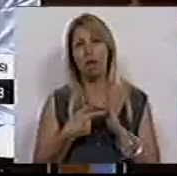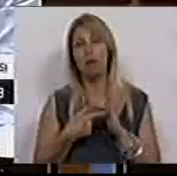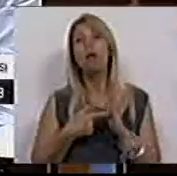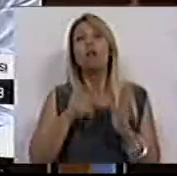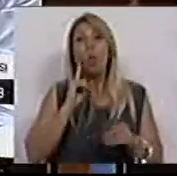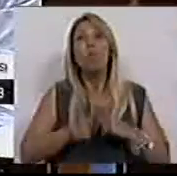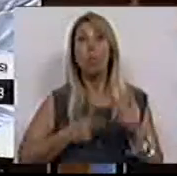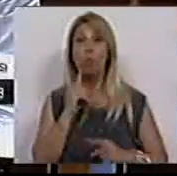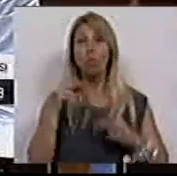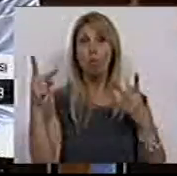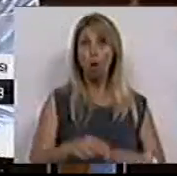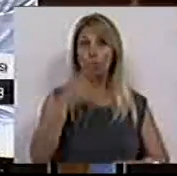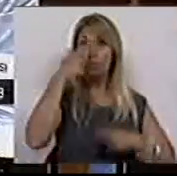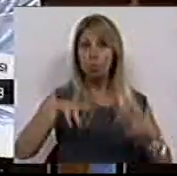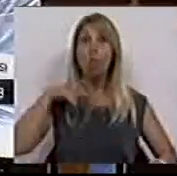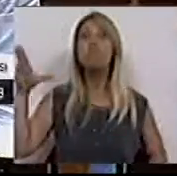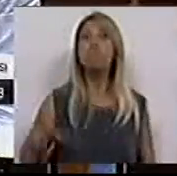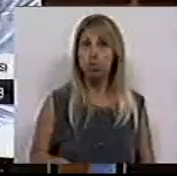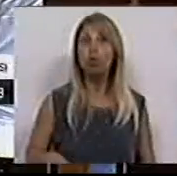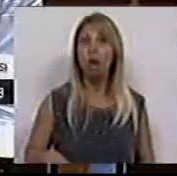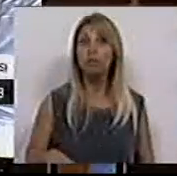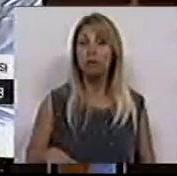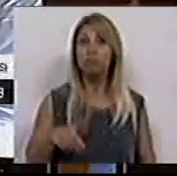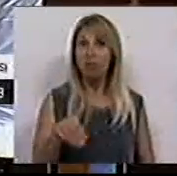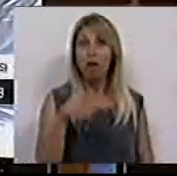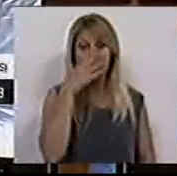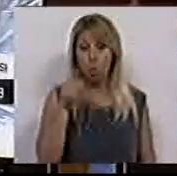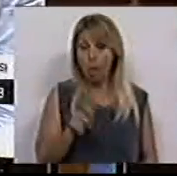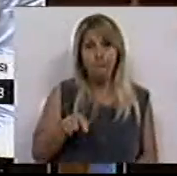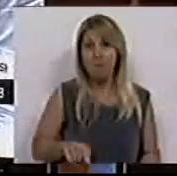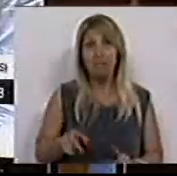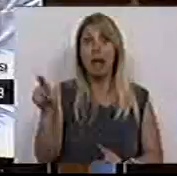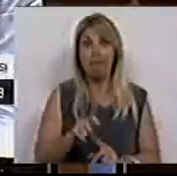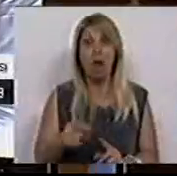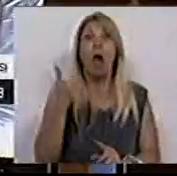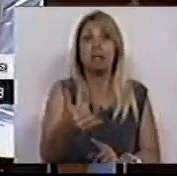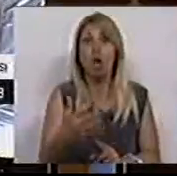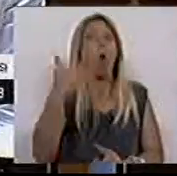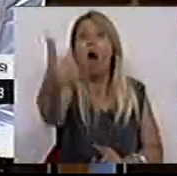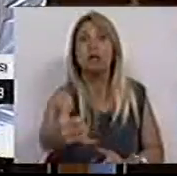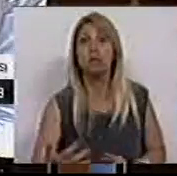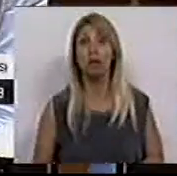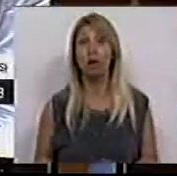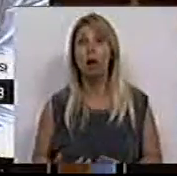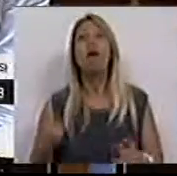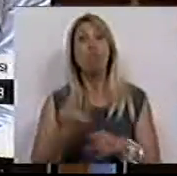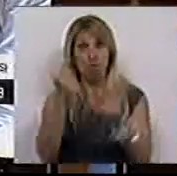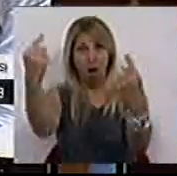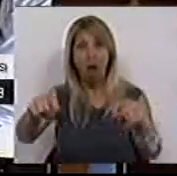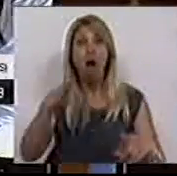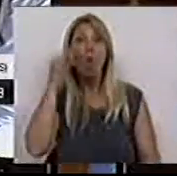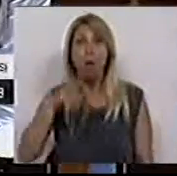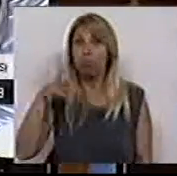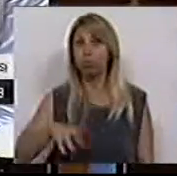os portugueses vão ficar a conhecer, se não este mês, para o mês que vem ou para o mês a seguir, porque eles existem, é o Banco de Portugal que os